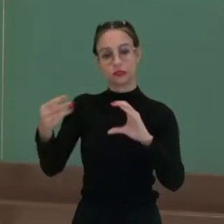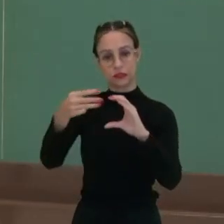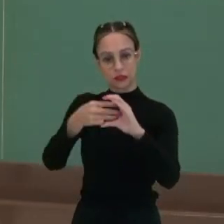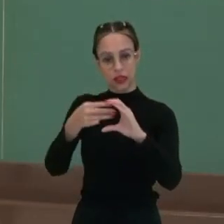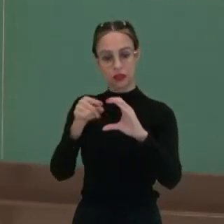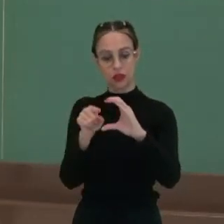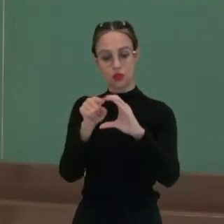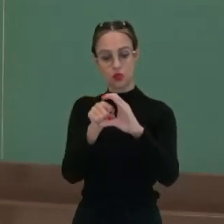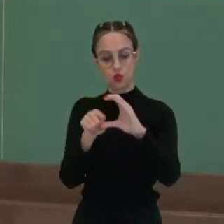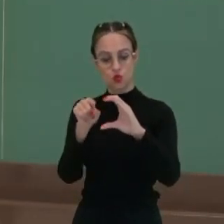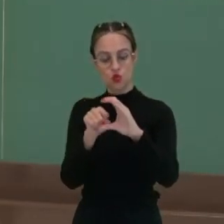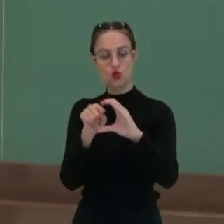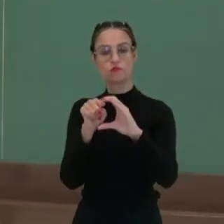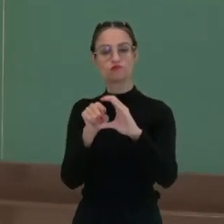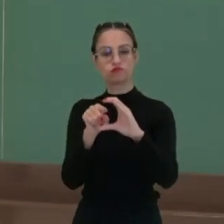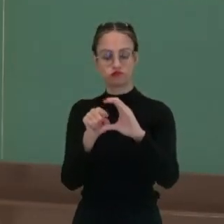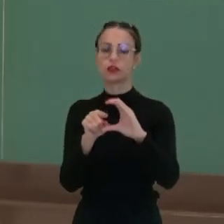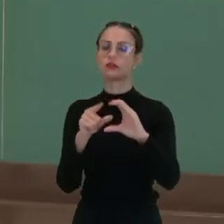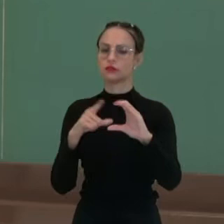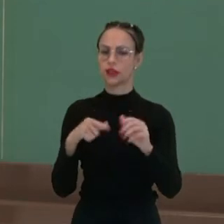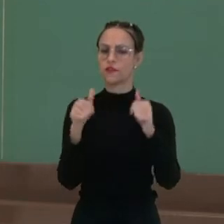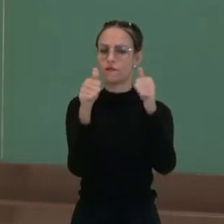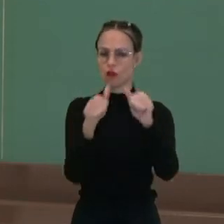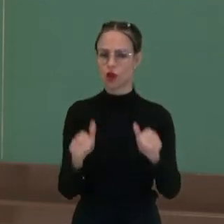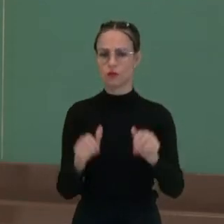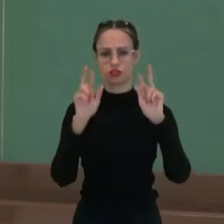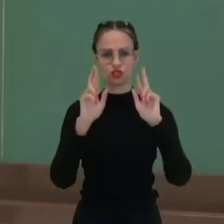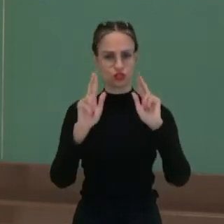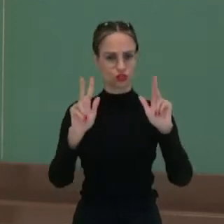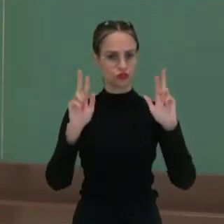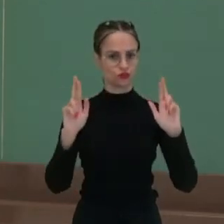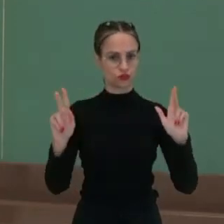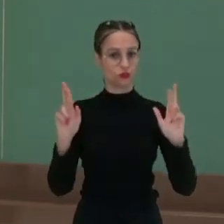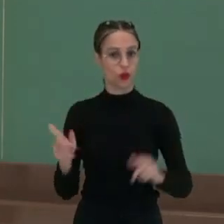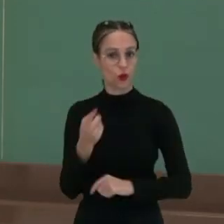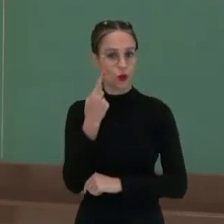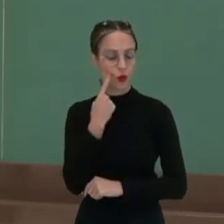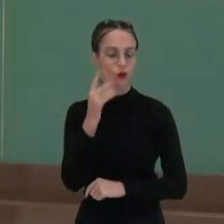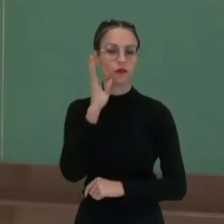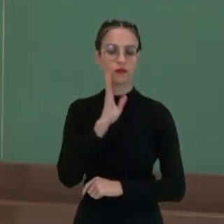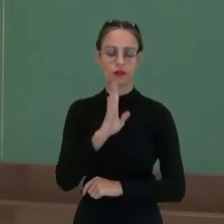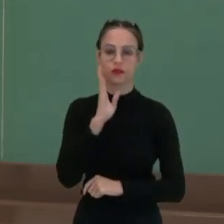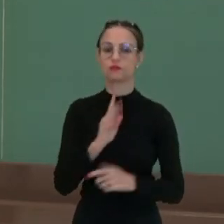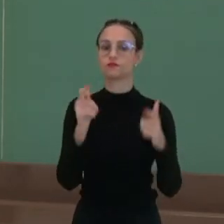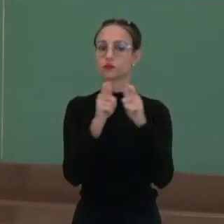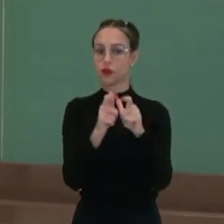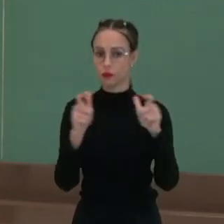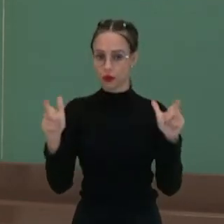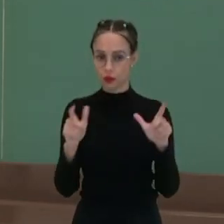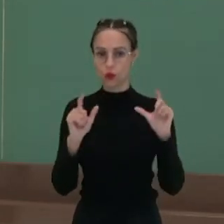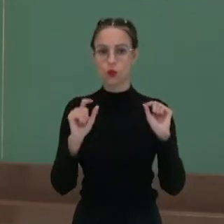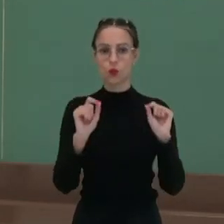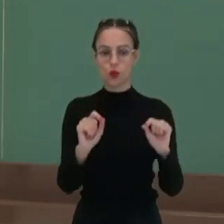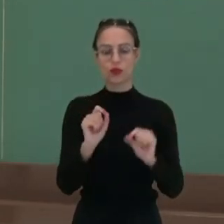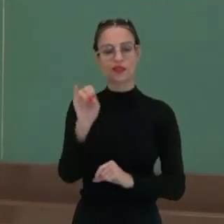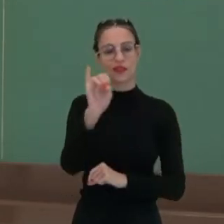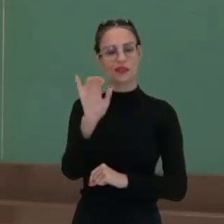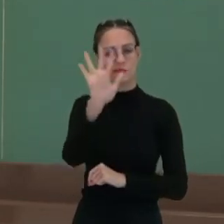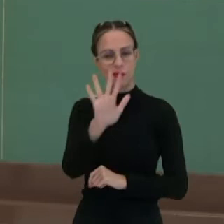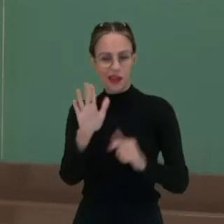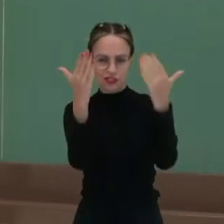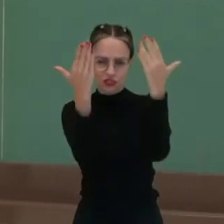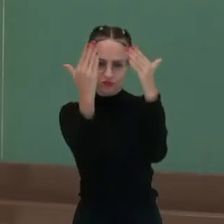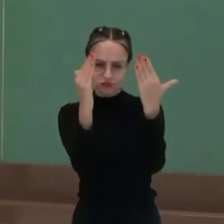ele possui formatos diferentes. Olha que bacana, Na maioria das vezes, as imagens que a gente